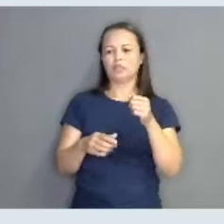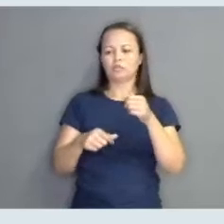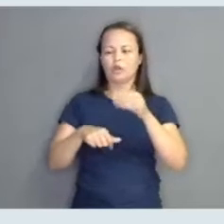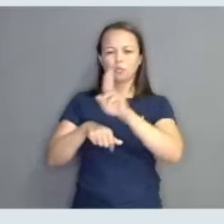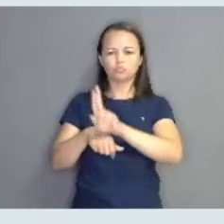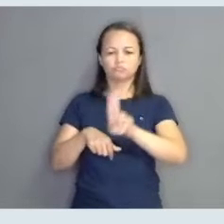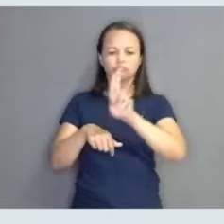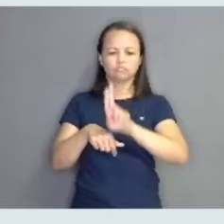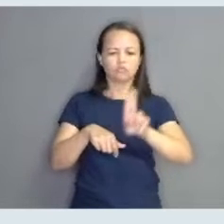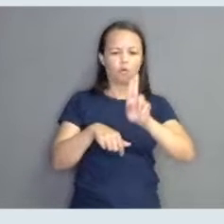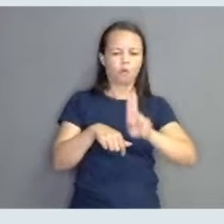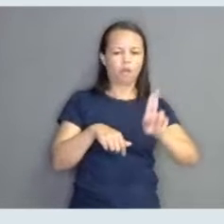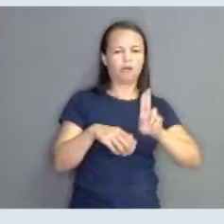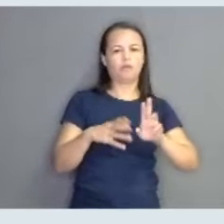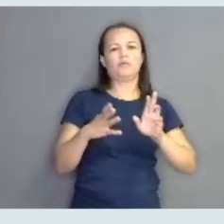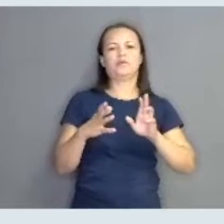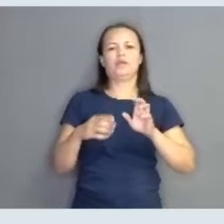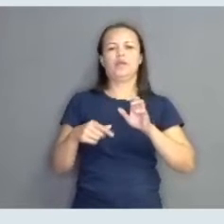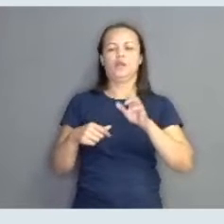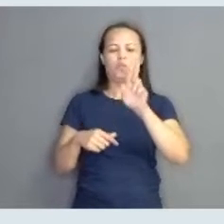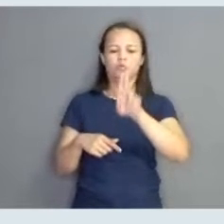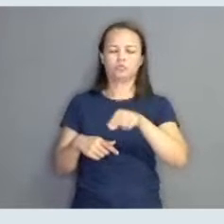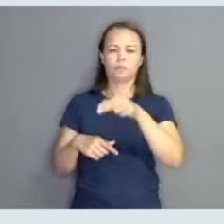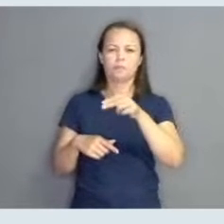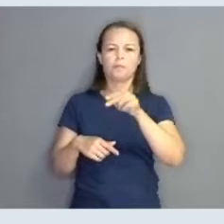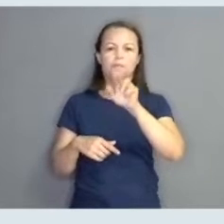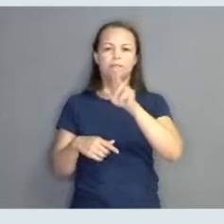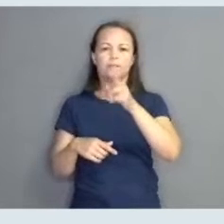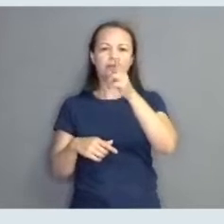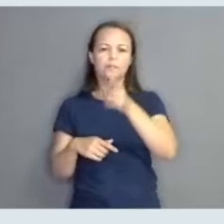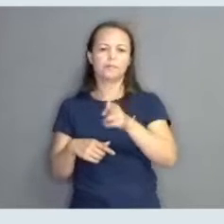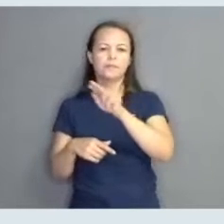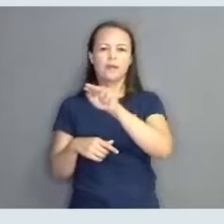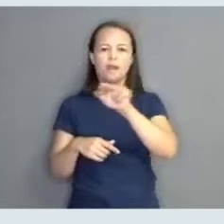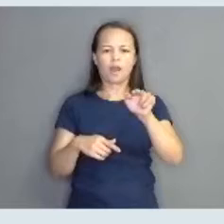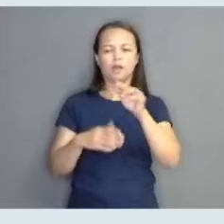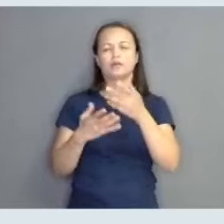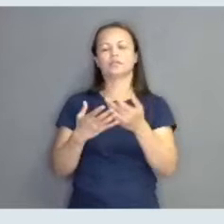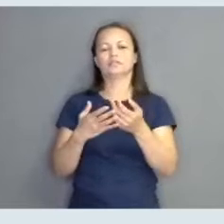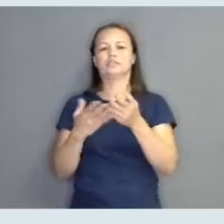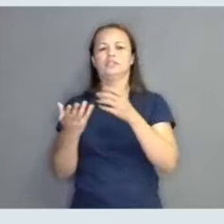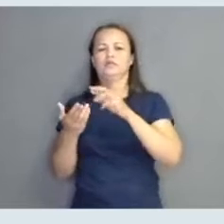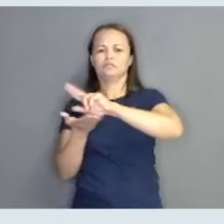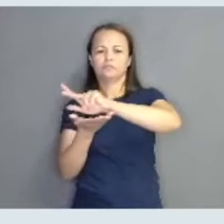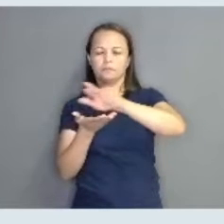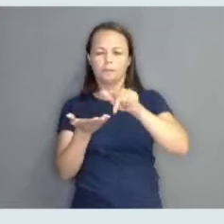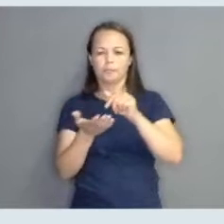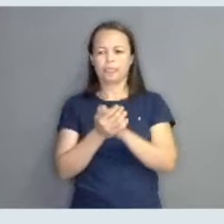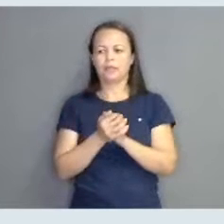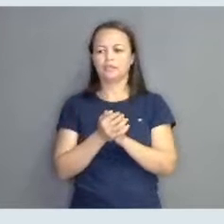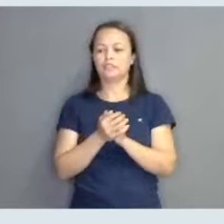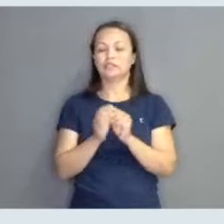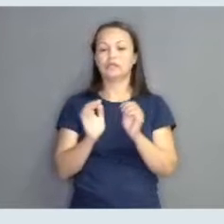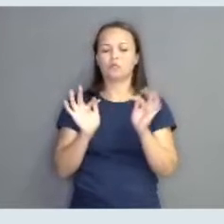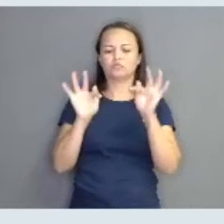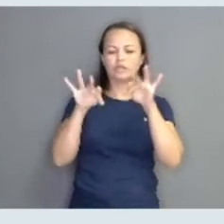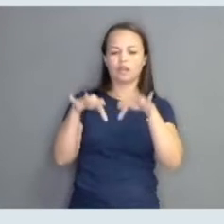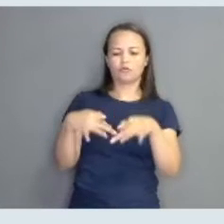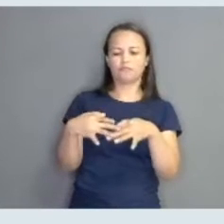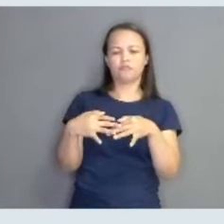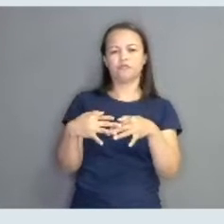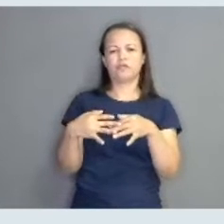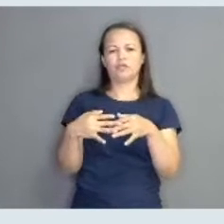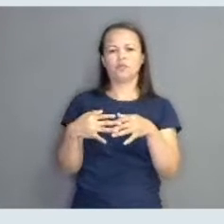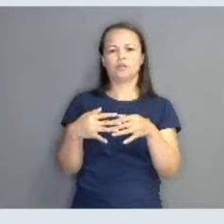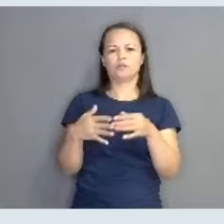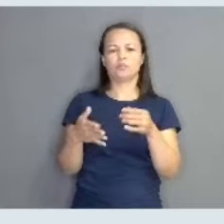cardeais. Nesse período, as relações entre Henrique VIII e a Igreja chegavam ao seu fim quando o Papa se negou